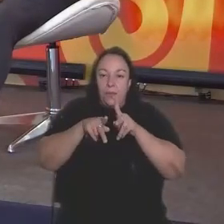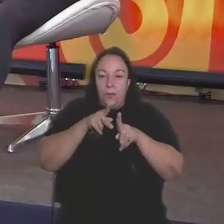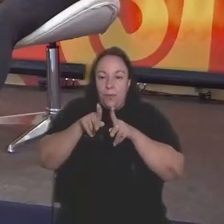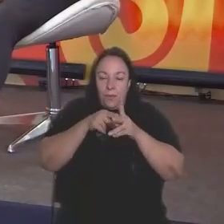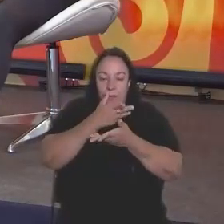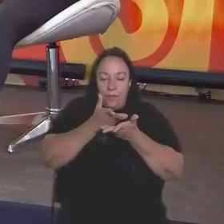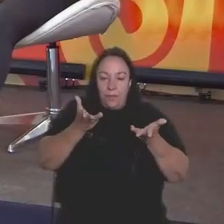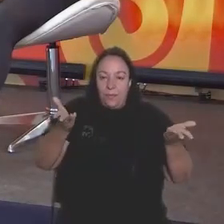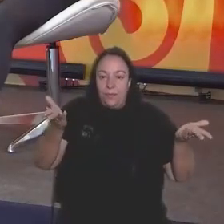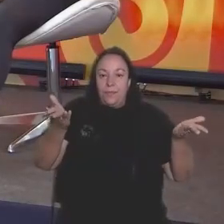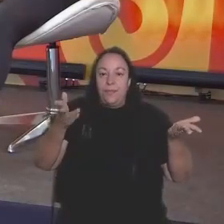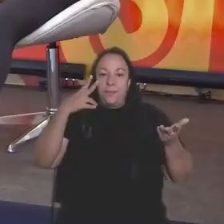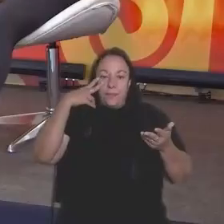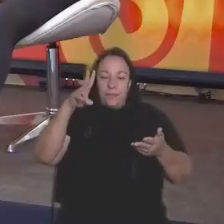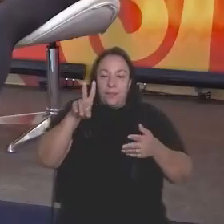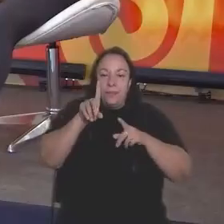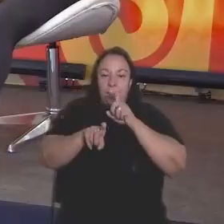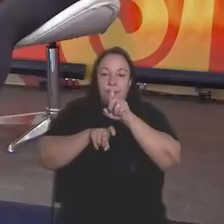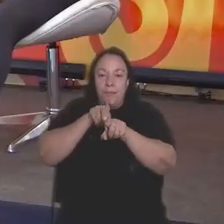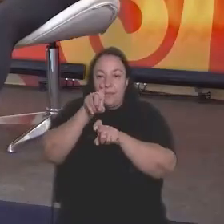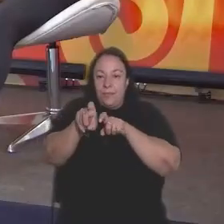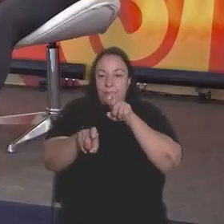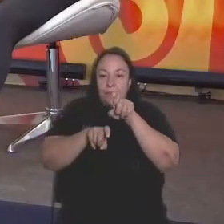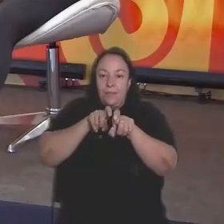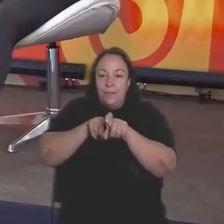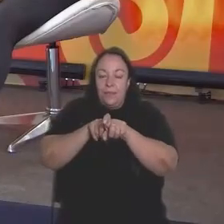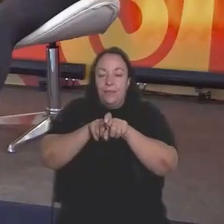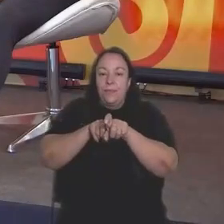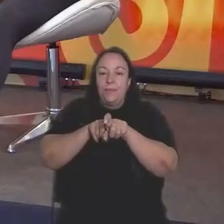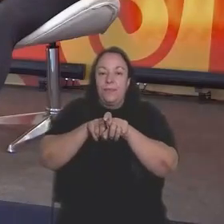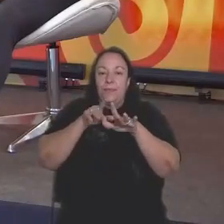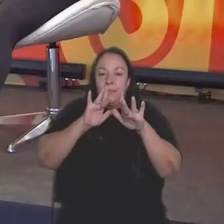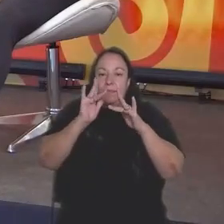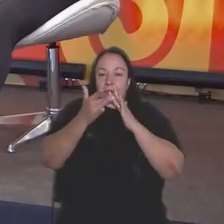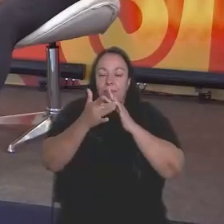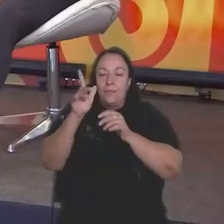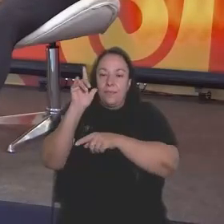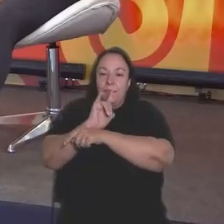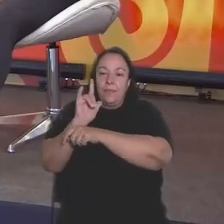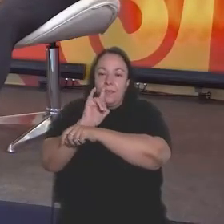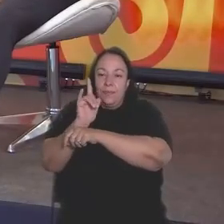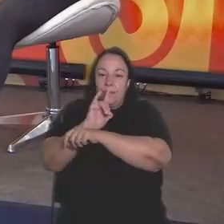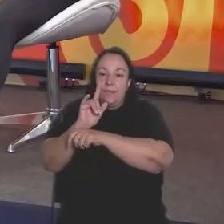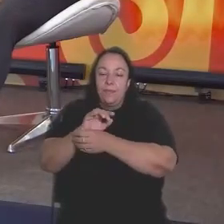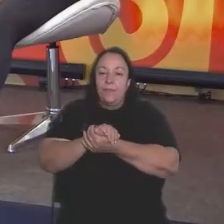que está nos assistindo aqui e também online por meio do nosso YouTube?